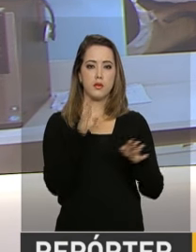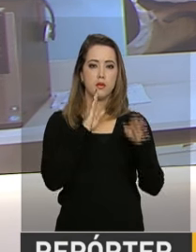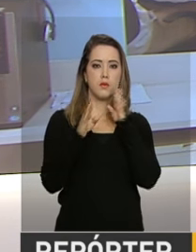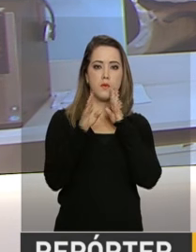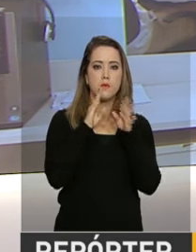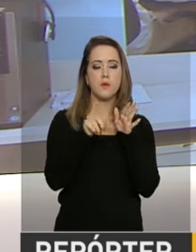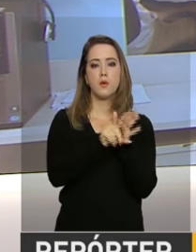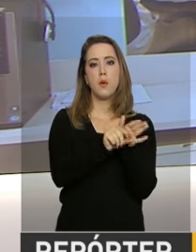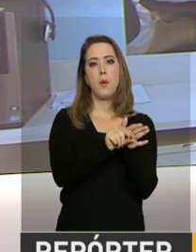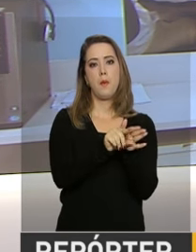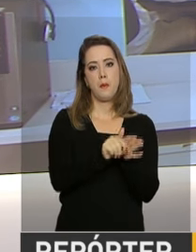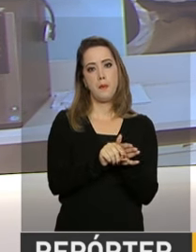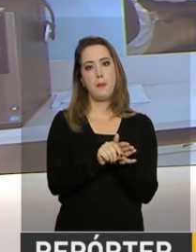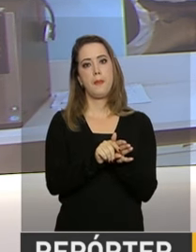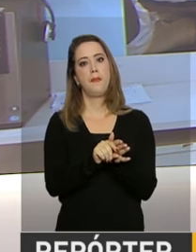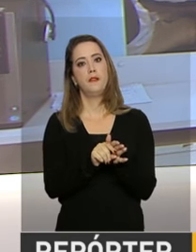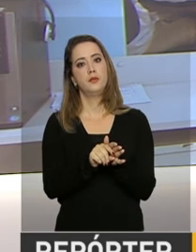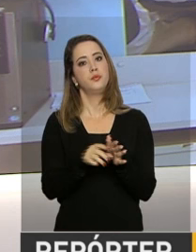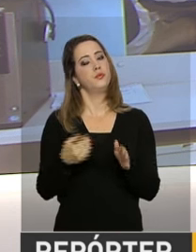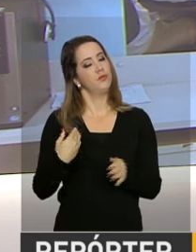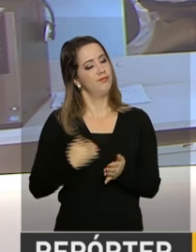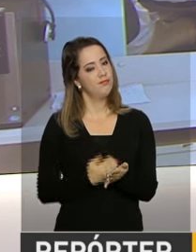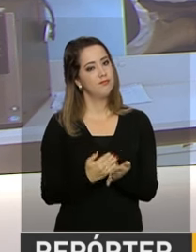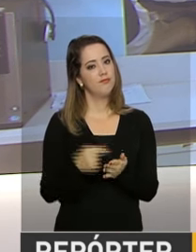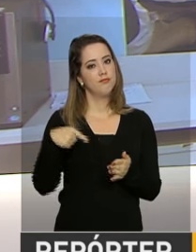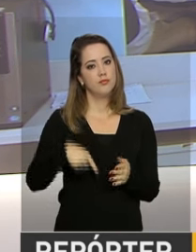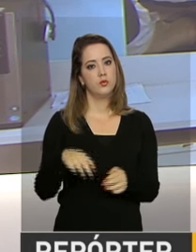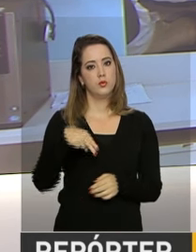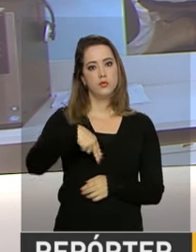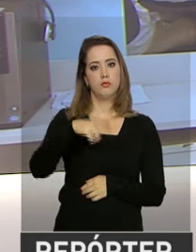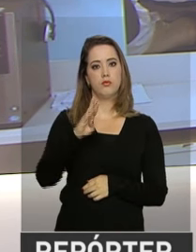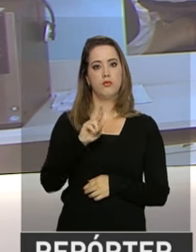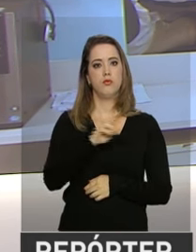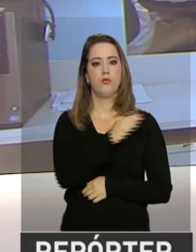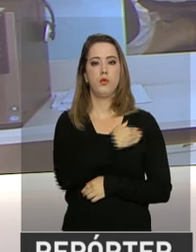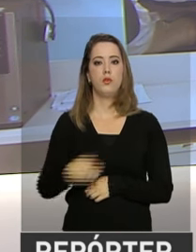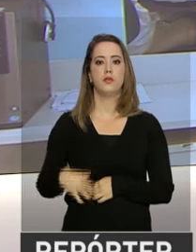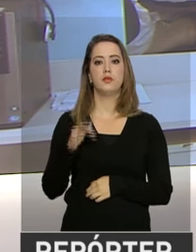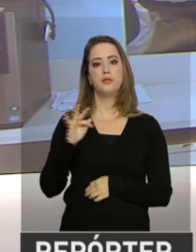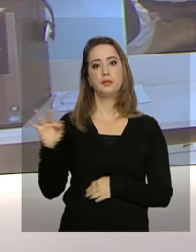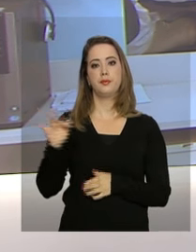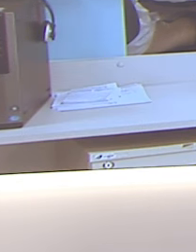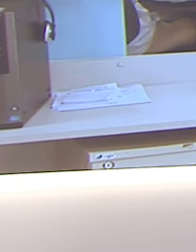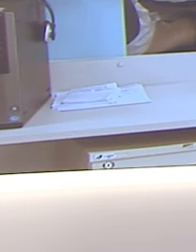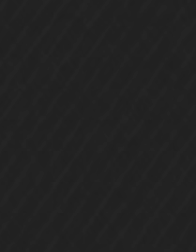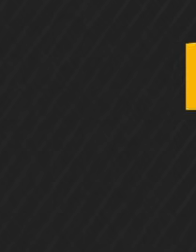redes sociais, no Twitter, no Facebook. Continue na NBR, a TV do governo federal.